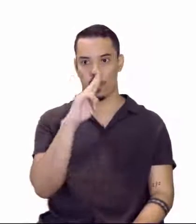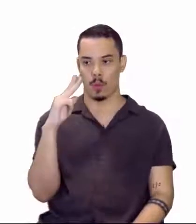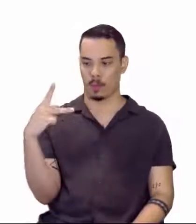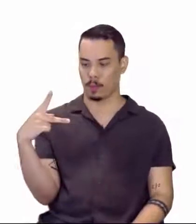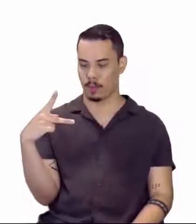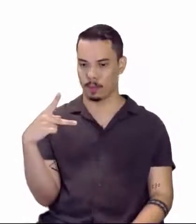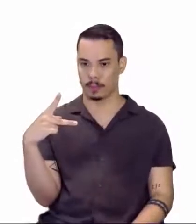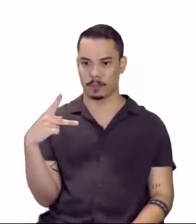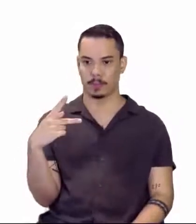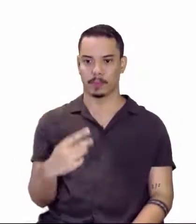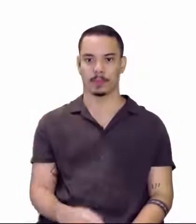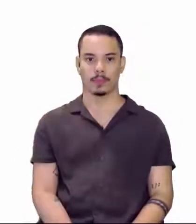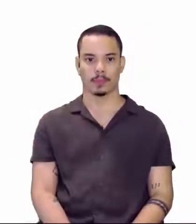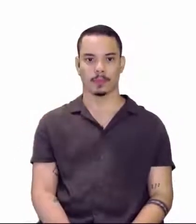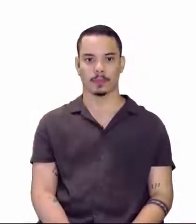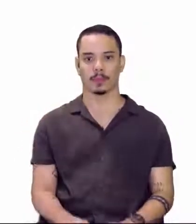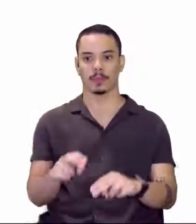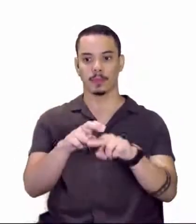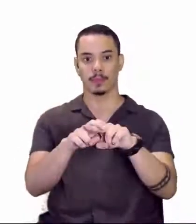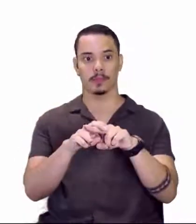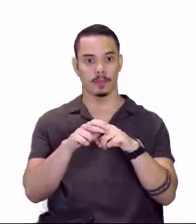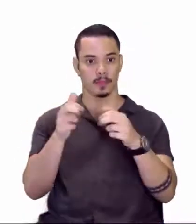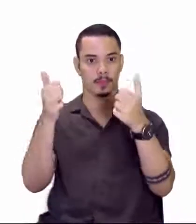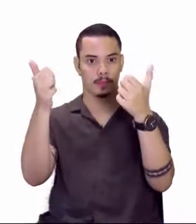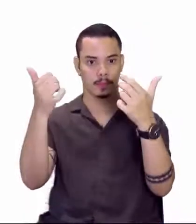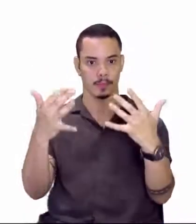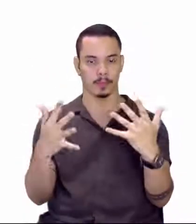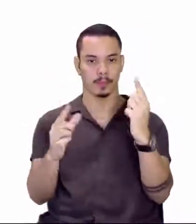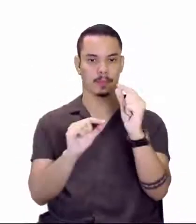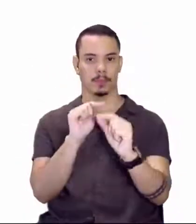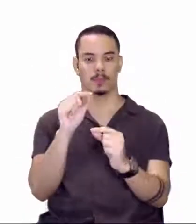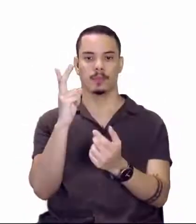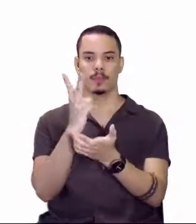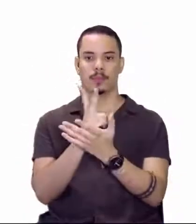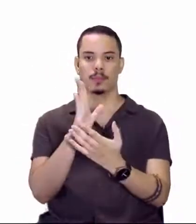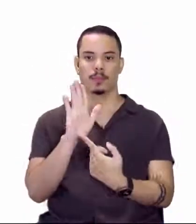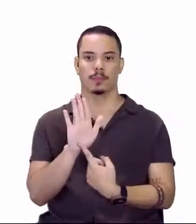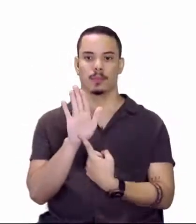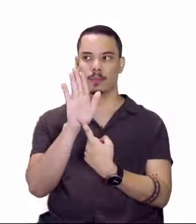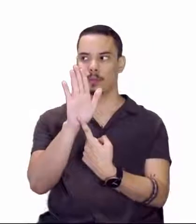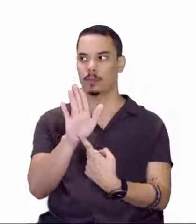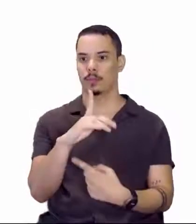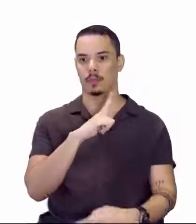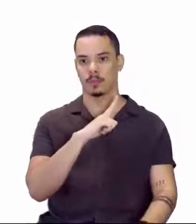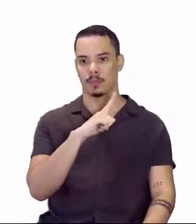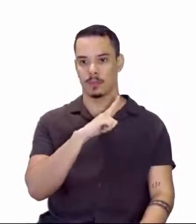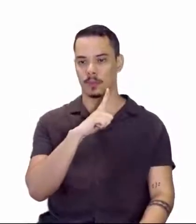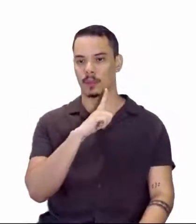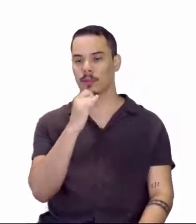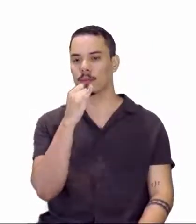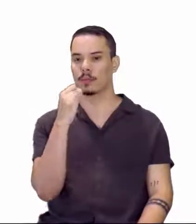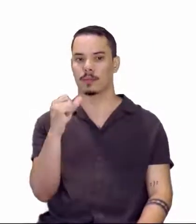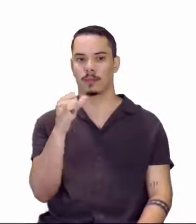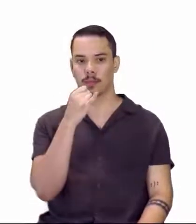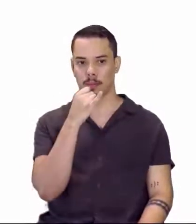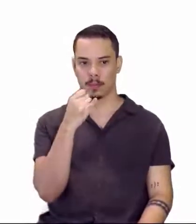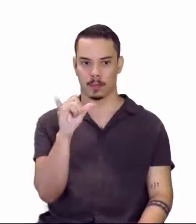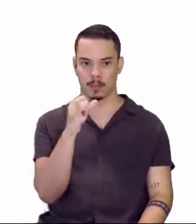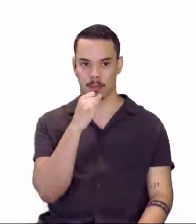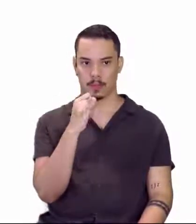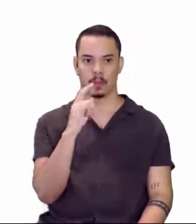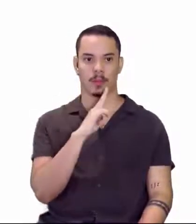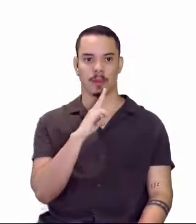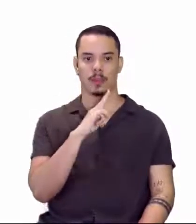seguinte, que os elementos representativos são aqueles que apresentam o elétron mais energético